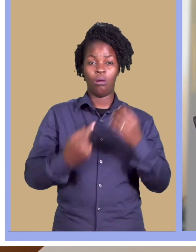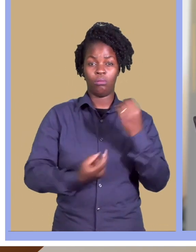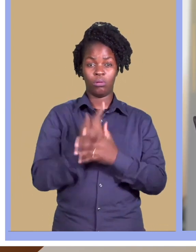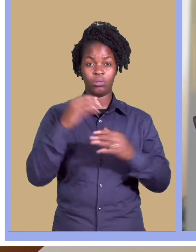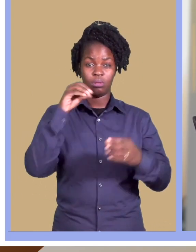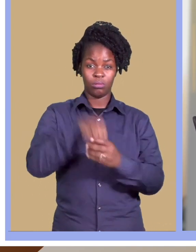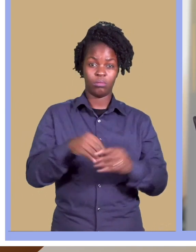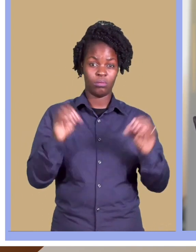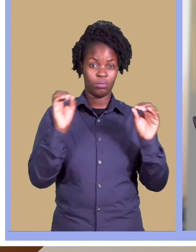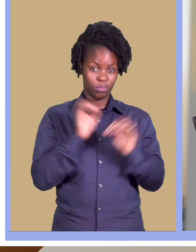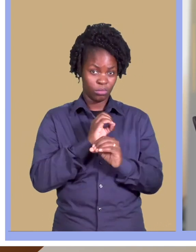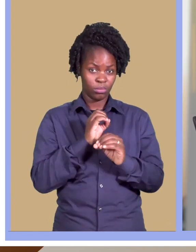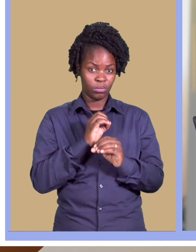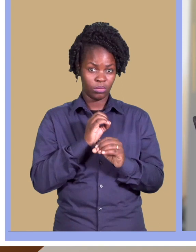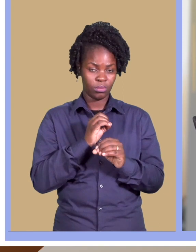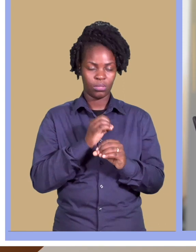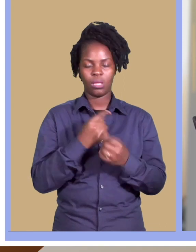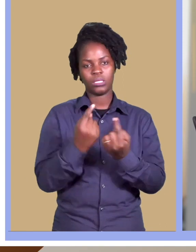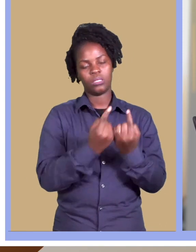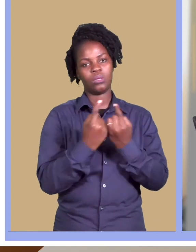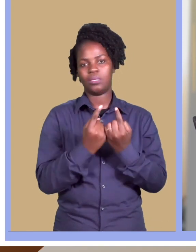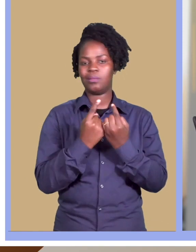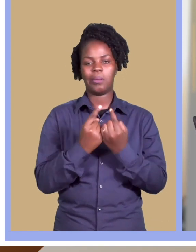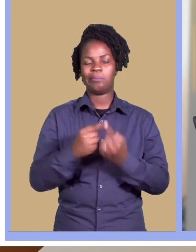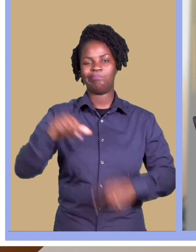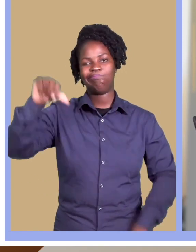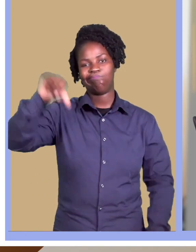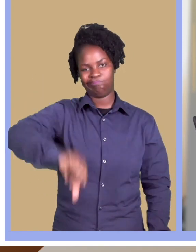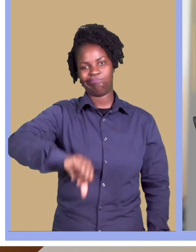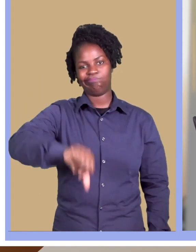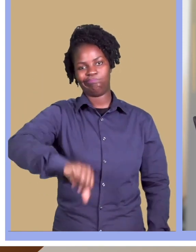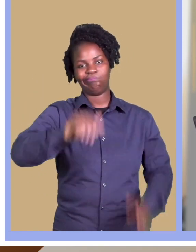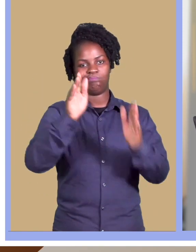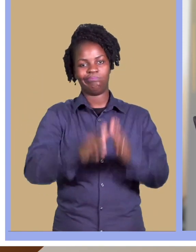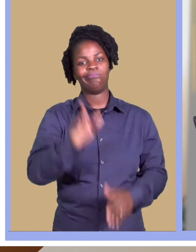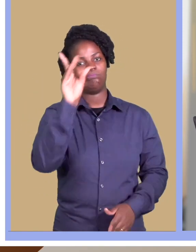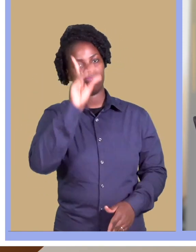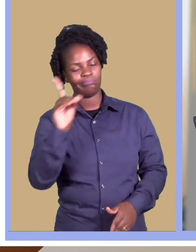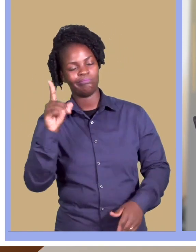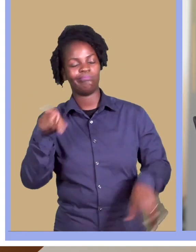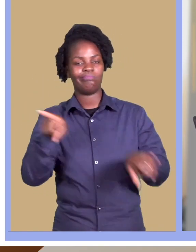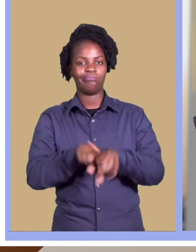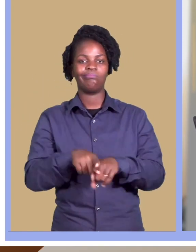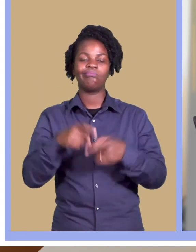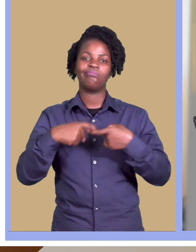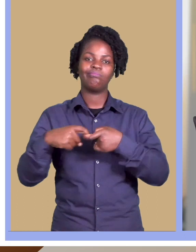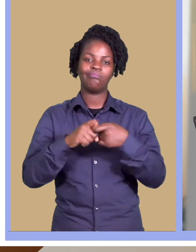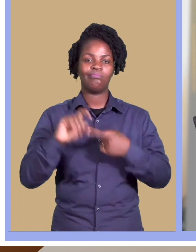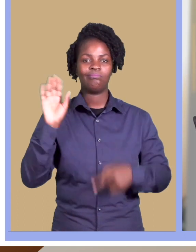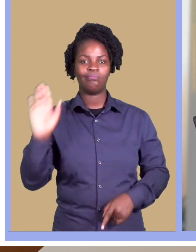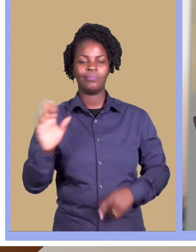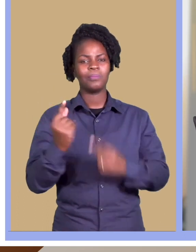aumentam para as pessoas com deficiência e para os seus familiares também. Exato. Então, eu concordo, é algo que devesse tomar em conta, mas